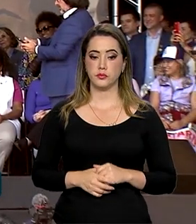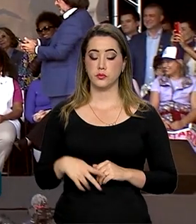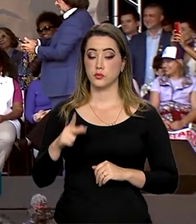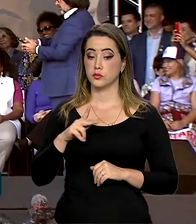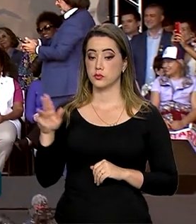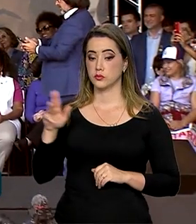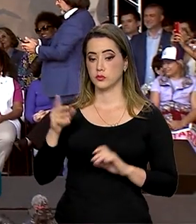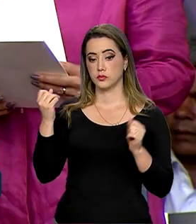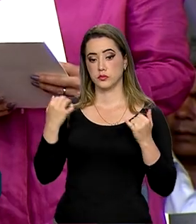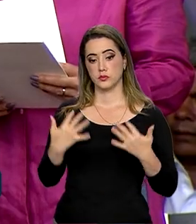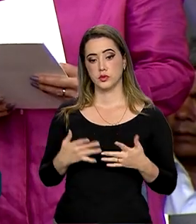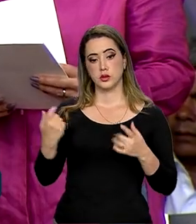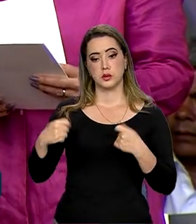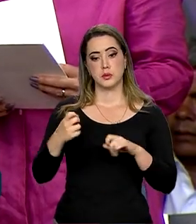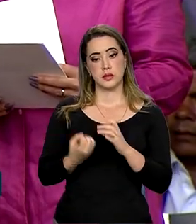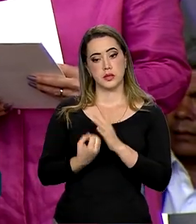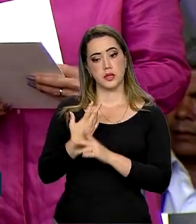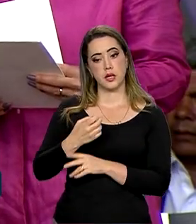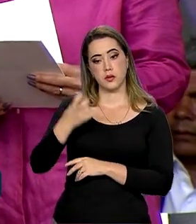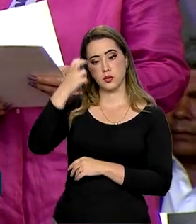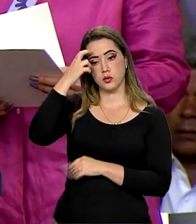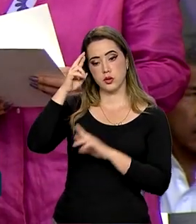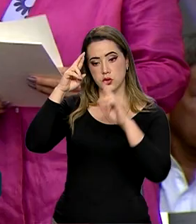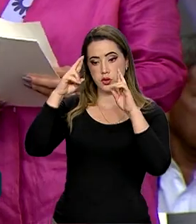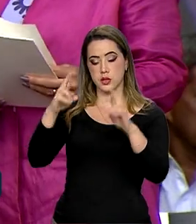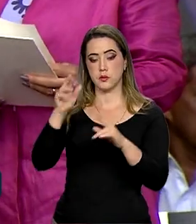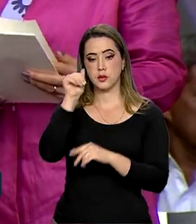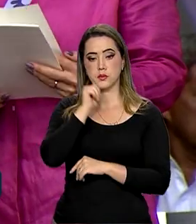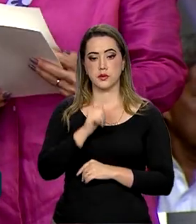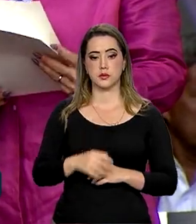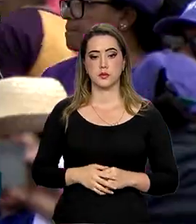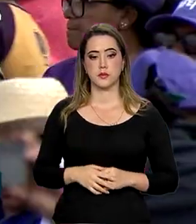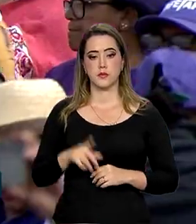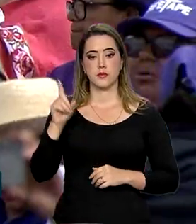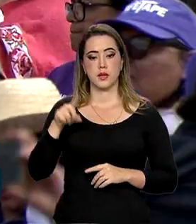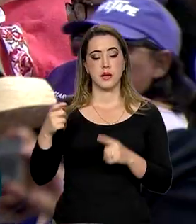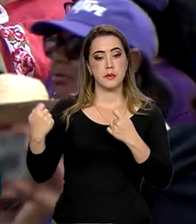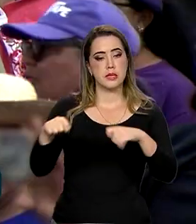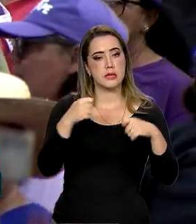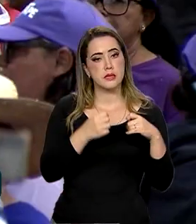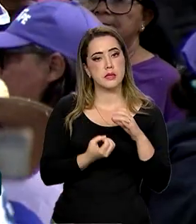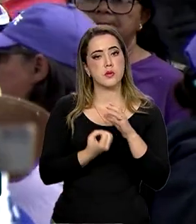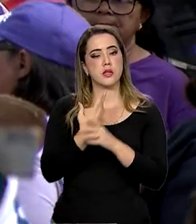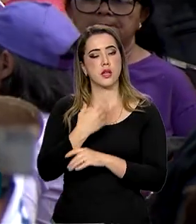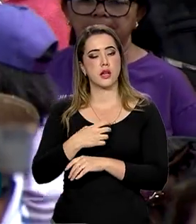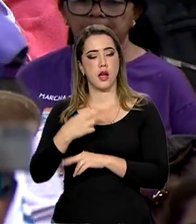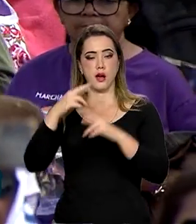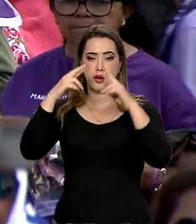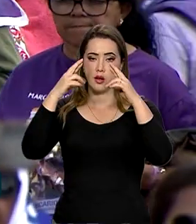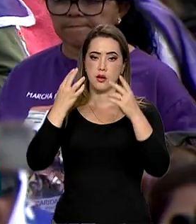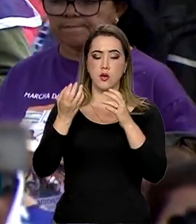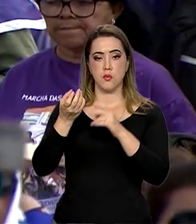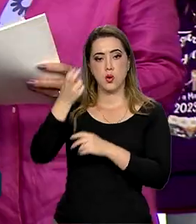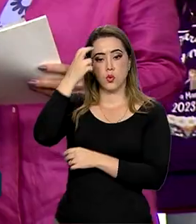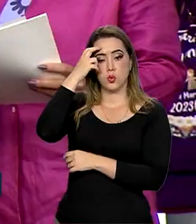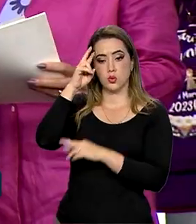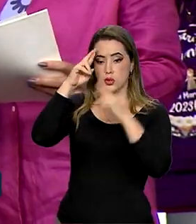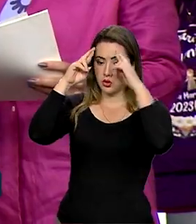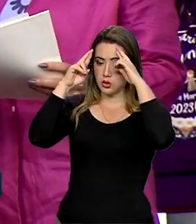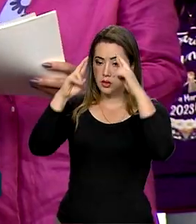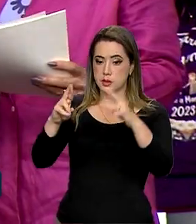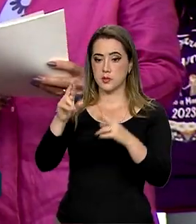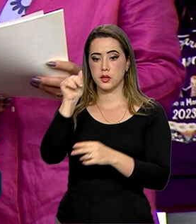é preciso criar uma cultura de respeito à mulher. É preciso criar uma cultura de respeito no campo e na